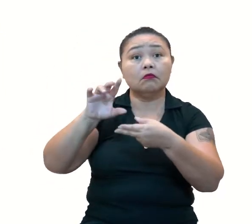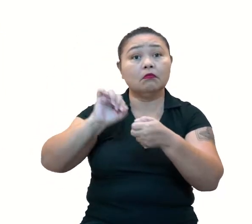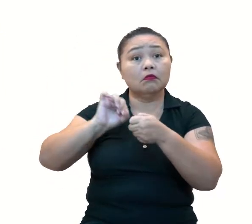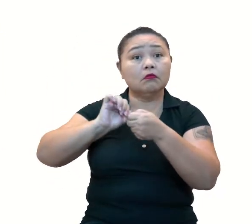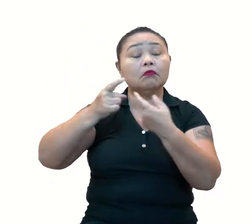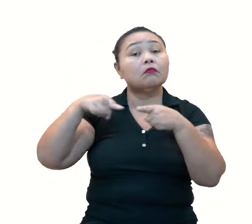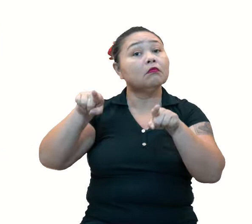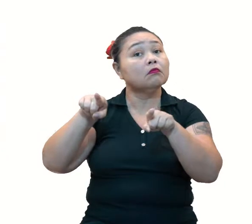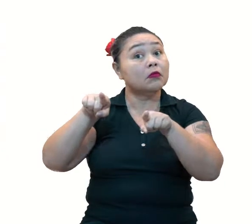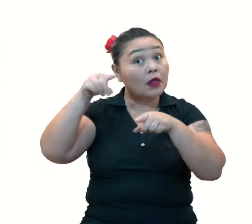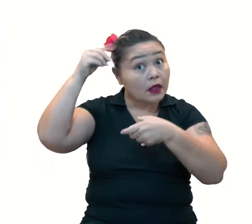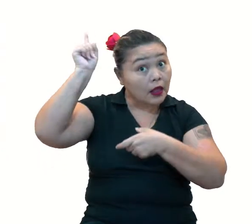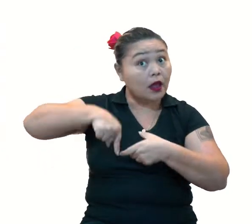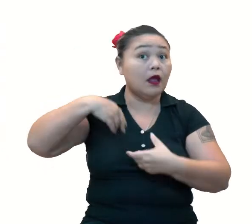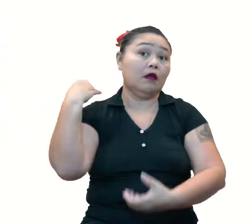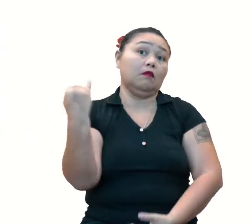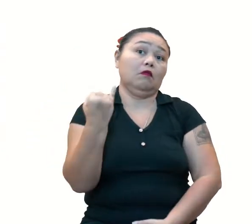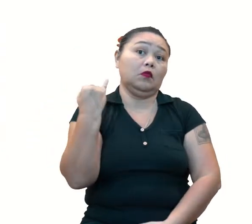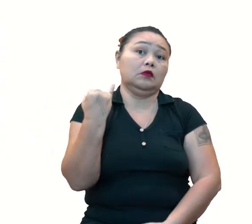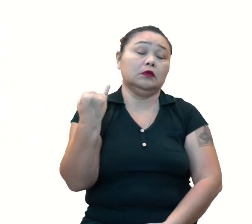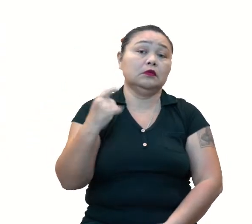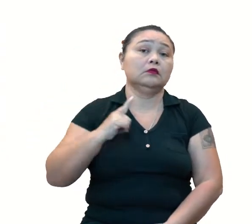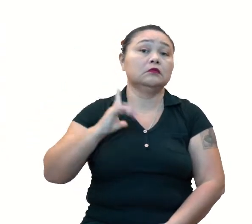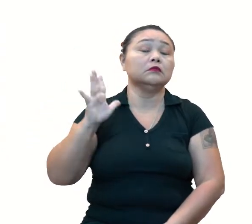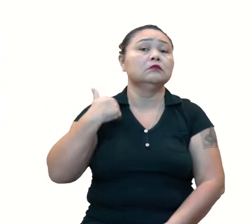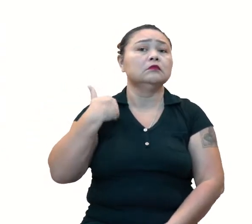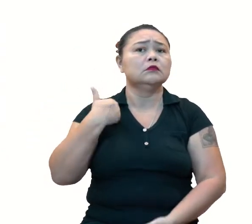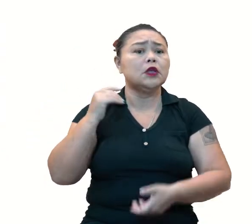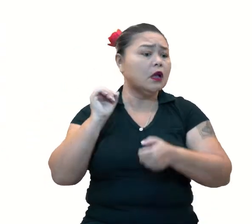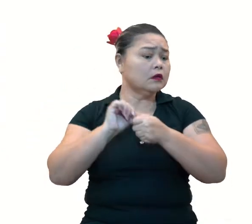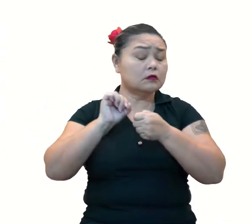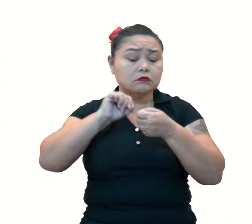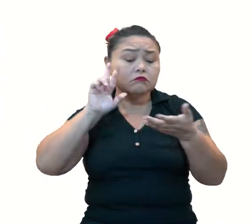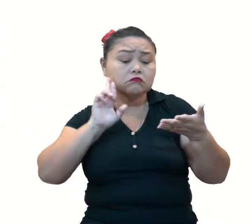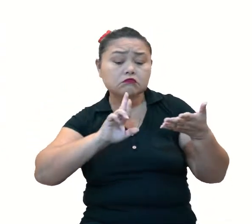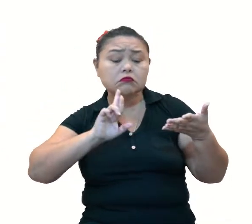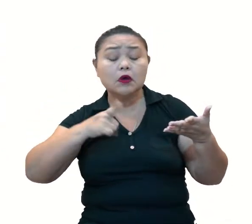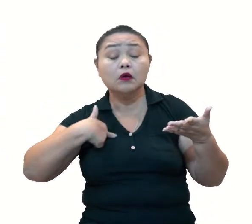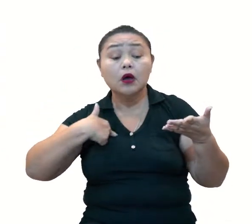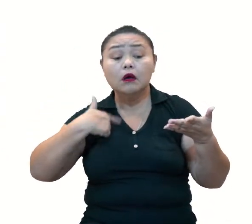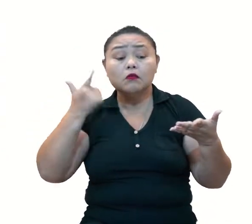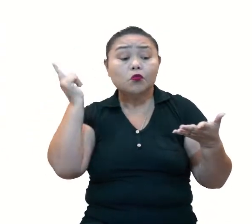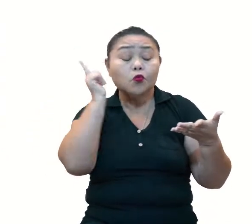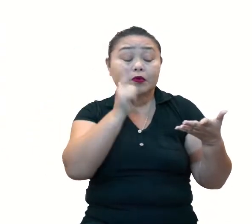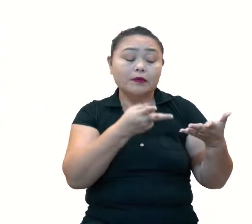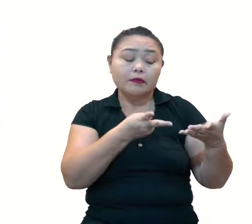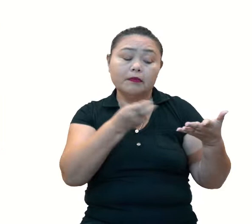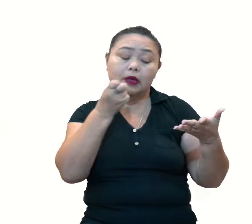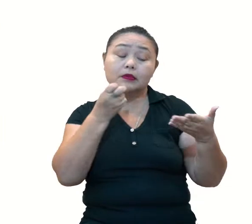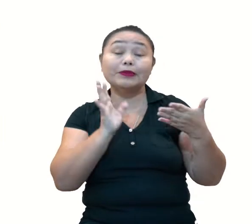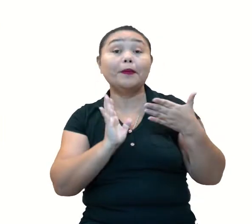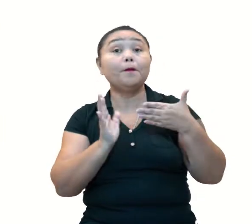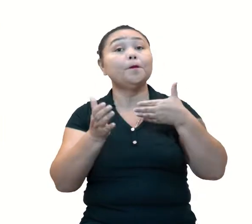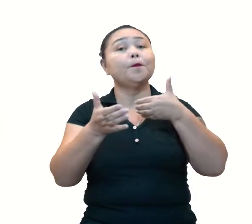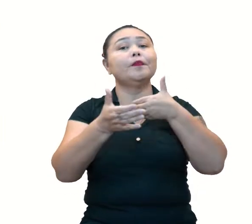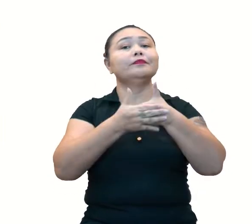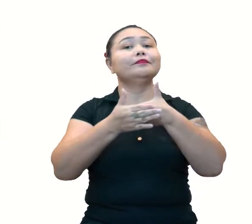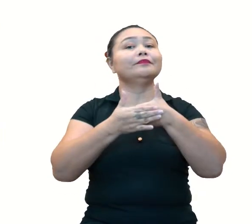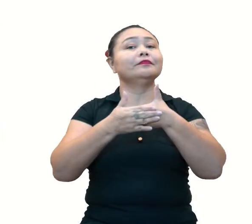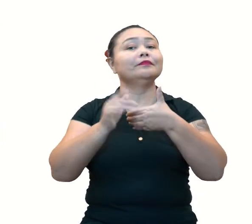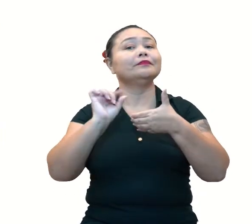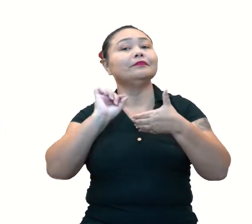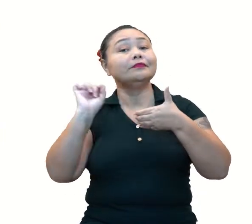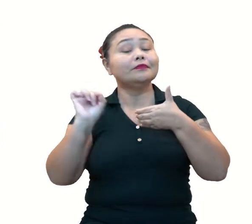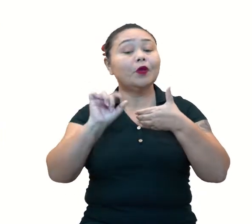tão importantes. Às vezes a gente faz no automático ali, mas a gente não consegue perceber o que tem por trás disso, né? Onde